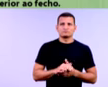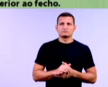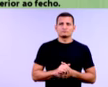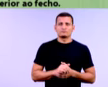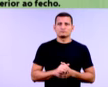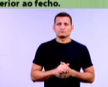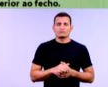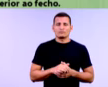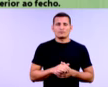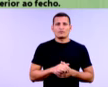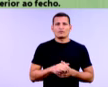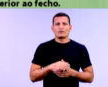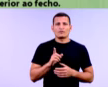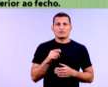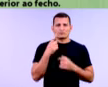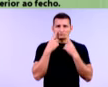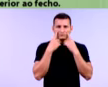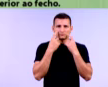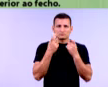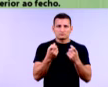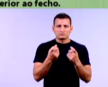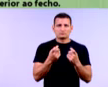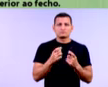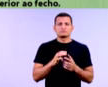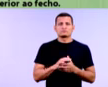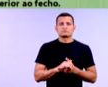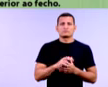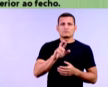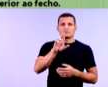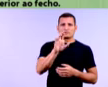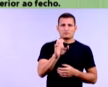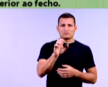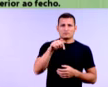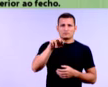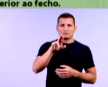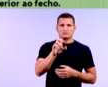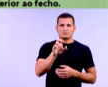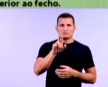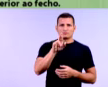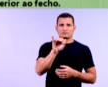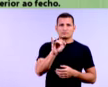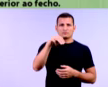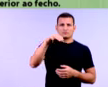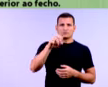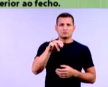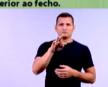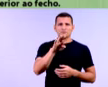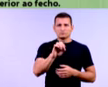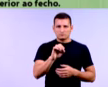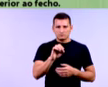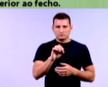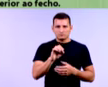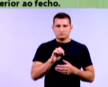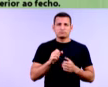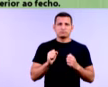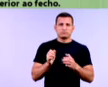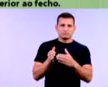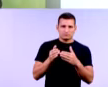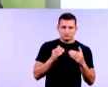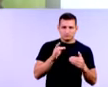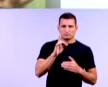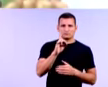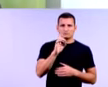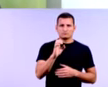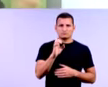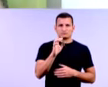tão interessante, pessoal, que o requerimento, no final, ele pede deferimento, se a pessoa